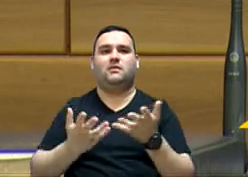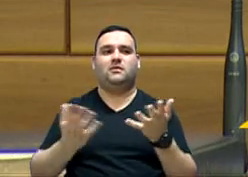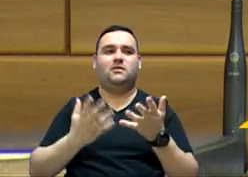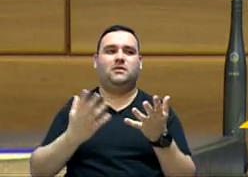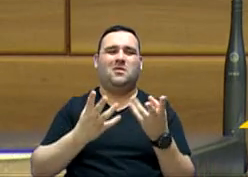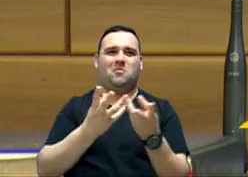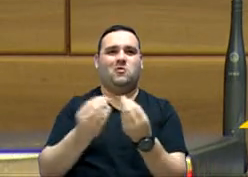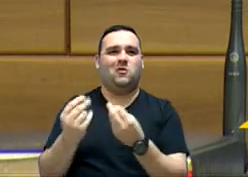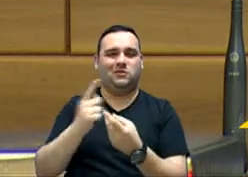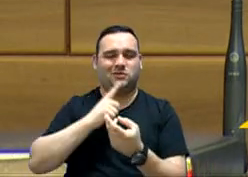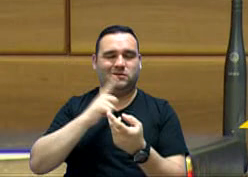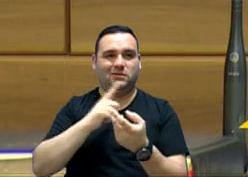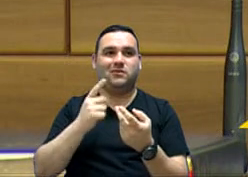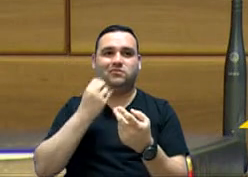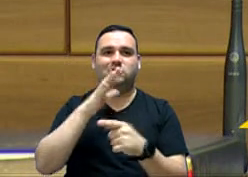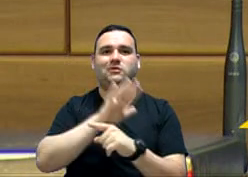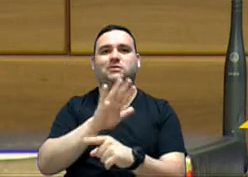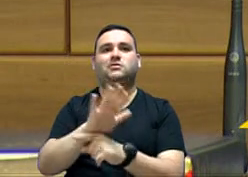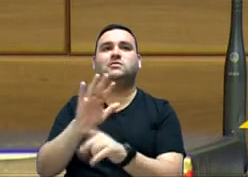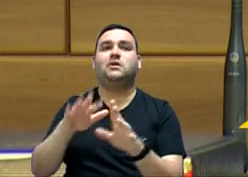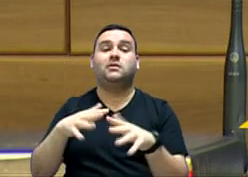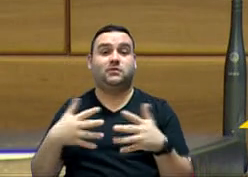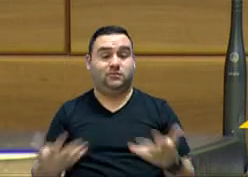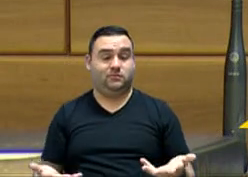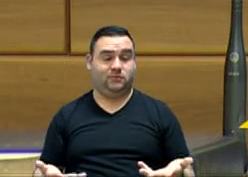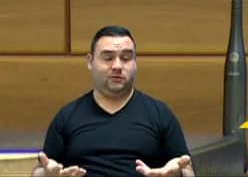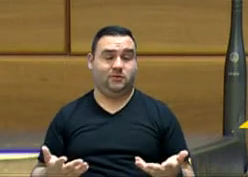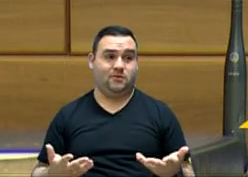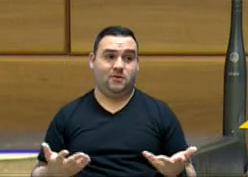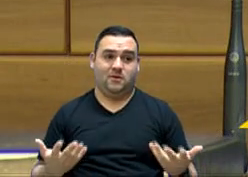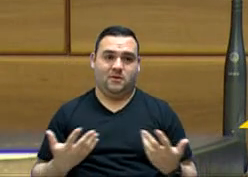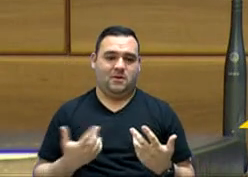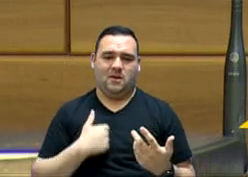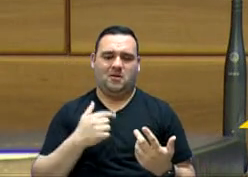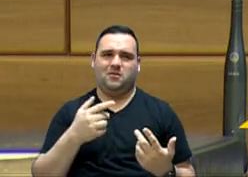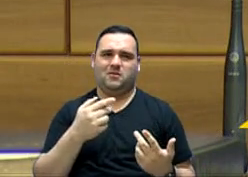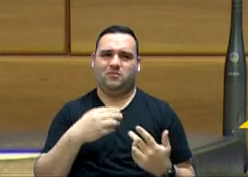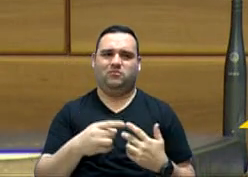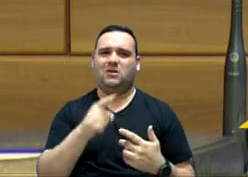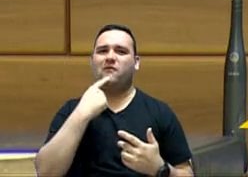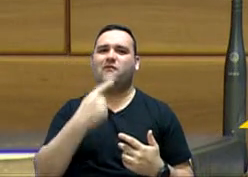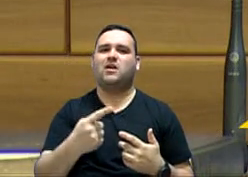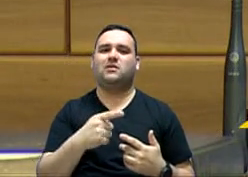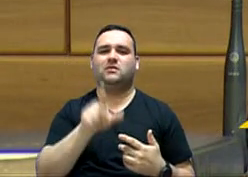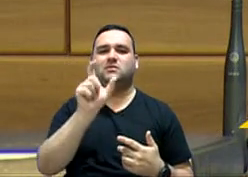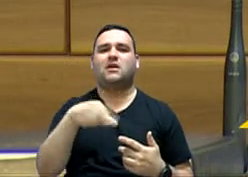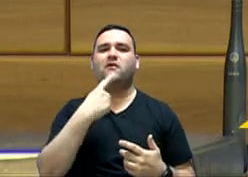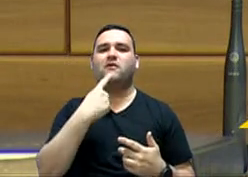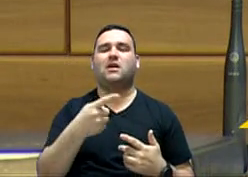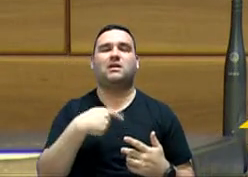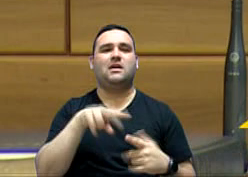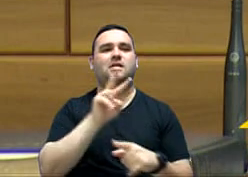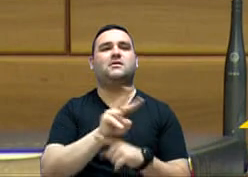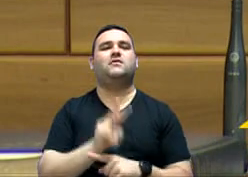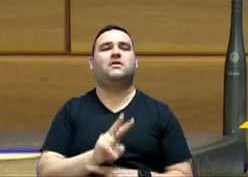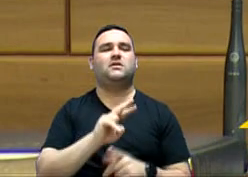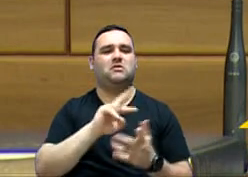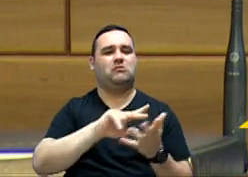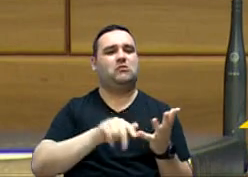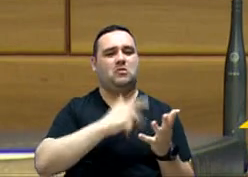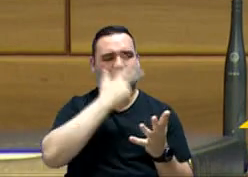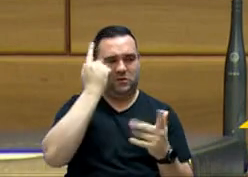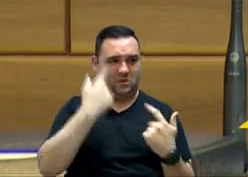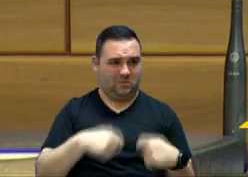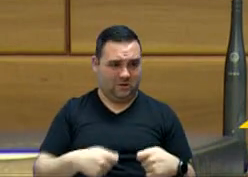grande contingente beneficiado. Portanto, não aceito esse tipo, ainda mais vindo de quem diz que defende aqueles que